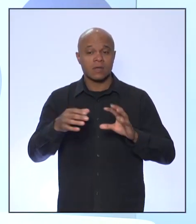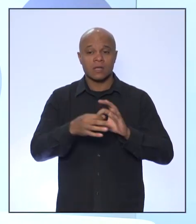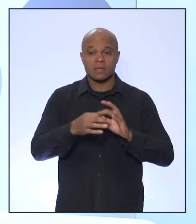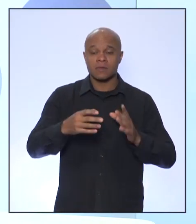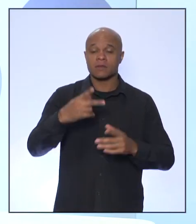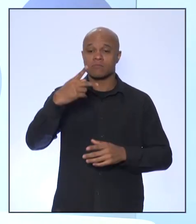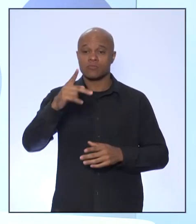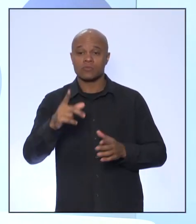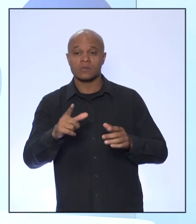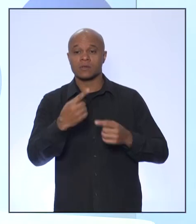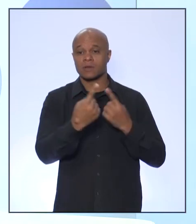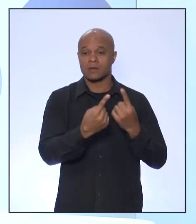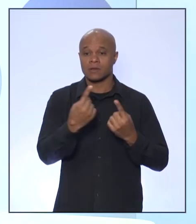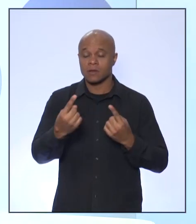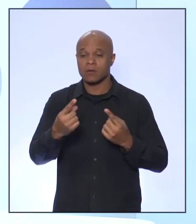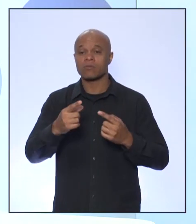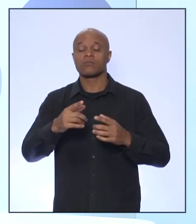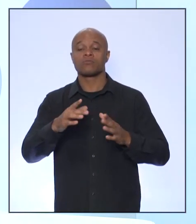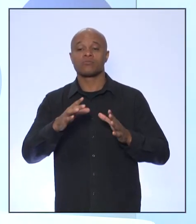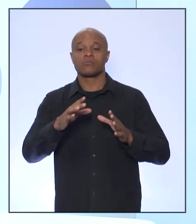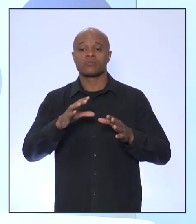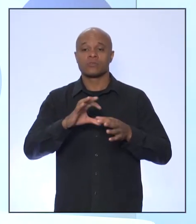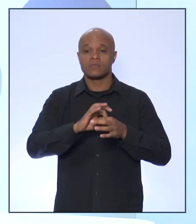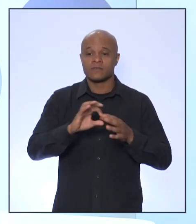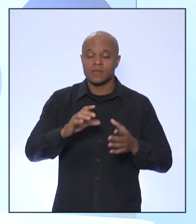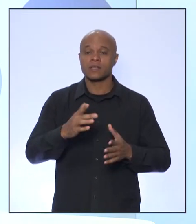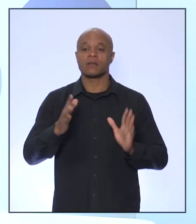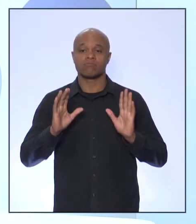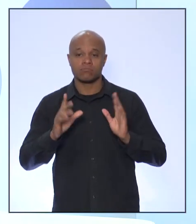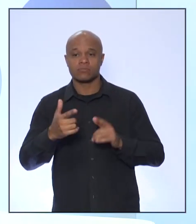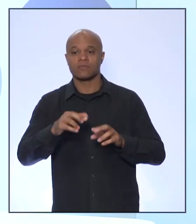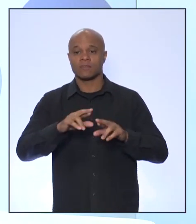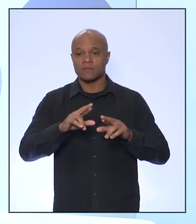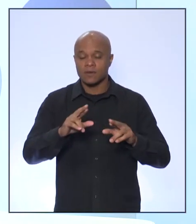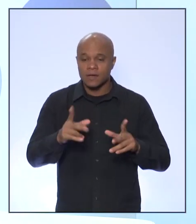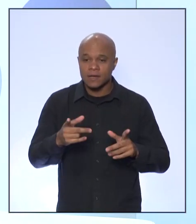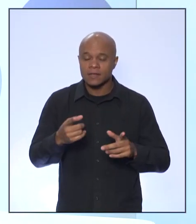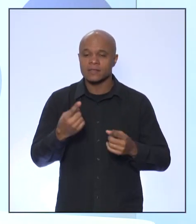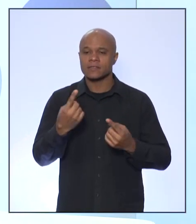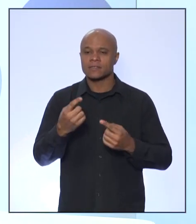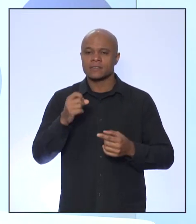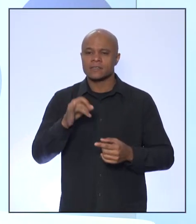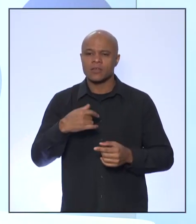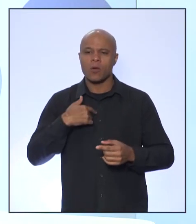as liberdades do outro, né? Sim. Igualdade.